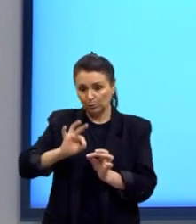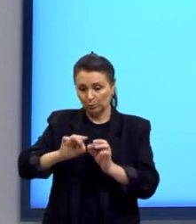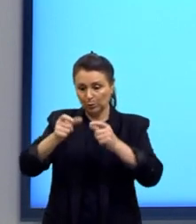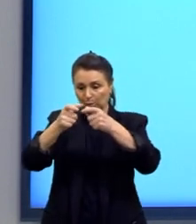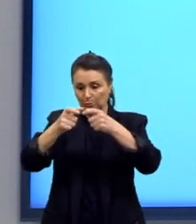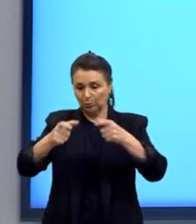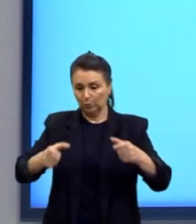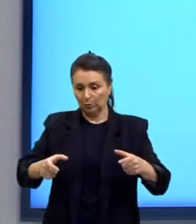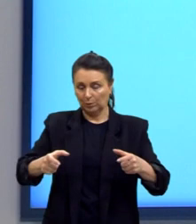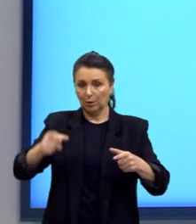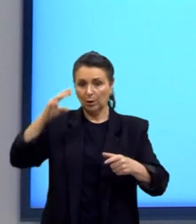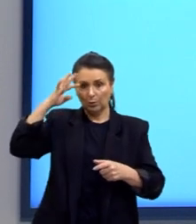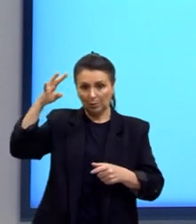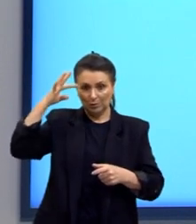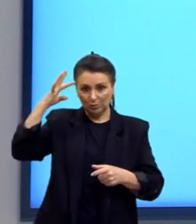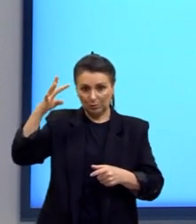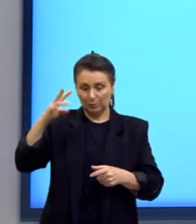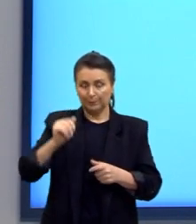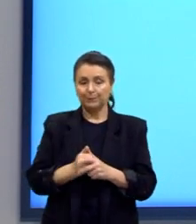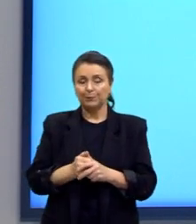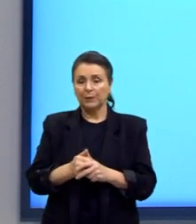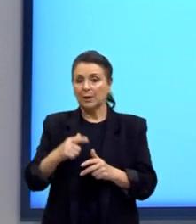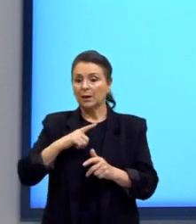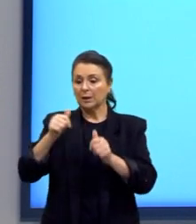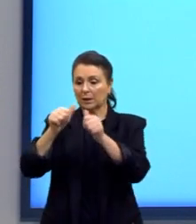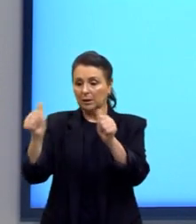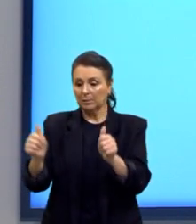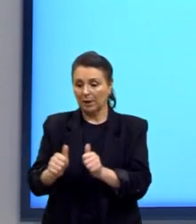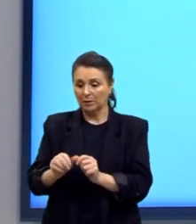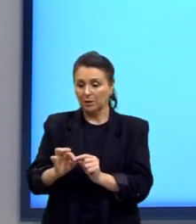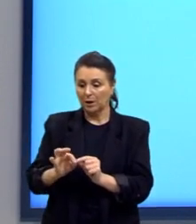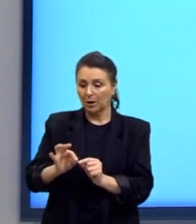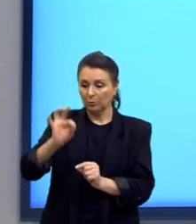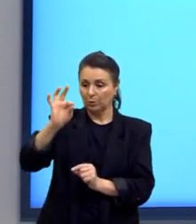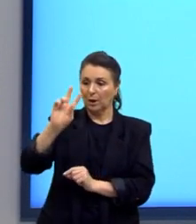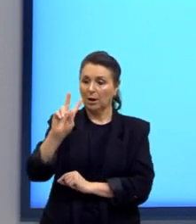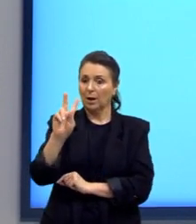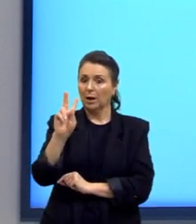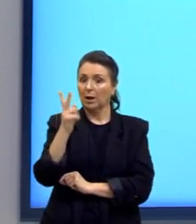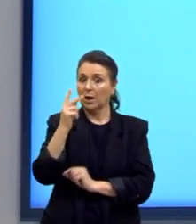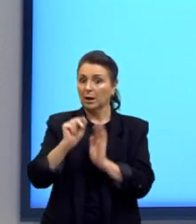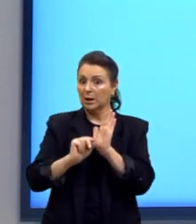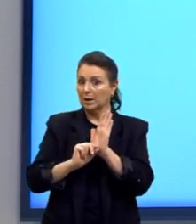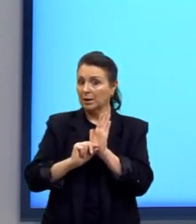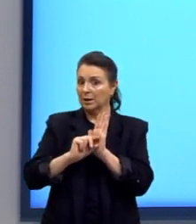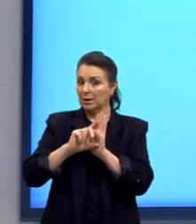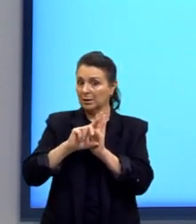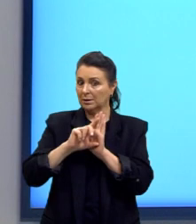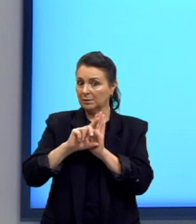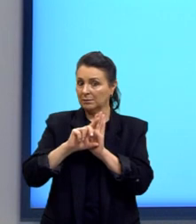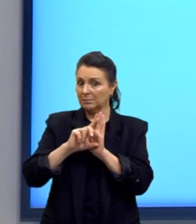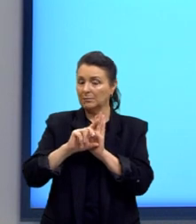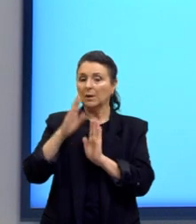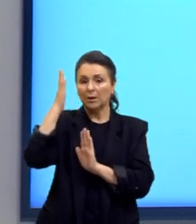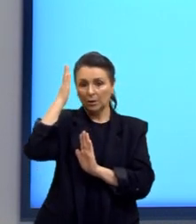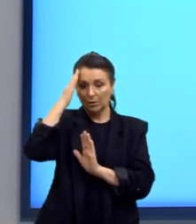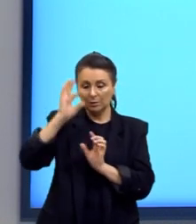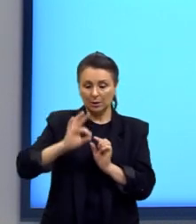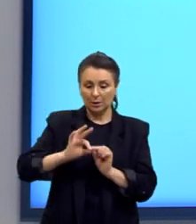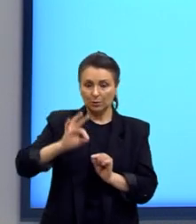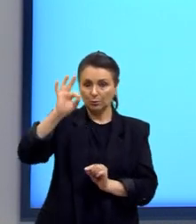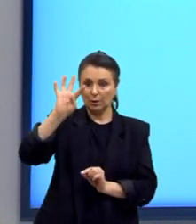ícone imaginar ele que eu coloquei mas eu vou chamar essa altura de H maiúsculo e eu sei a altura